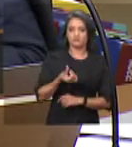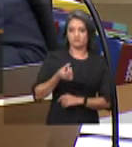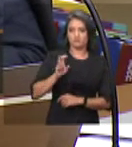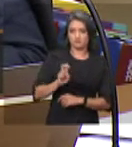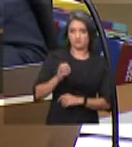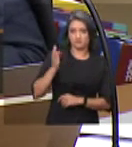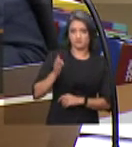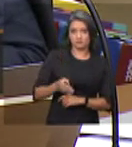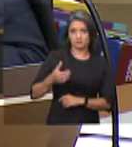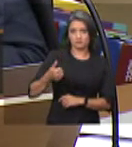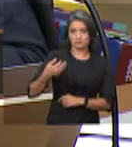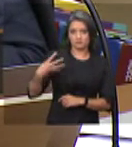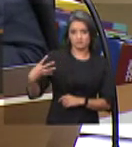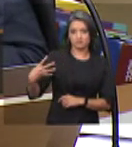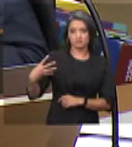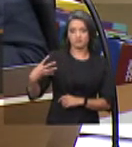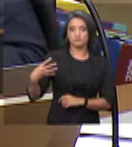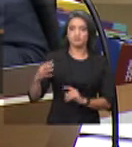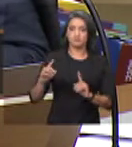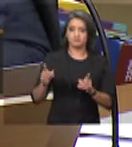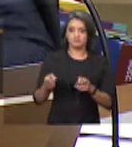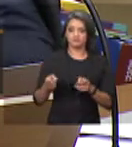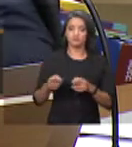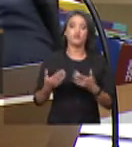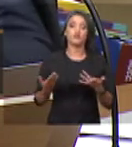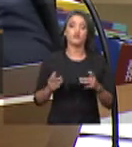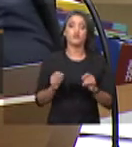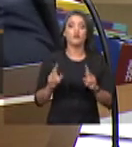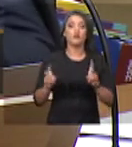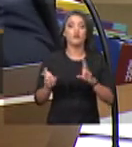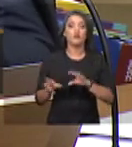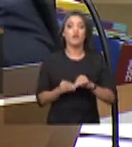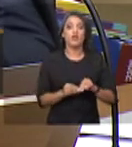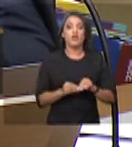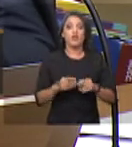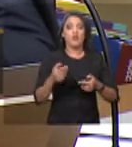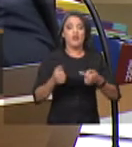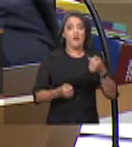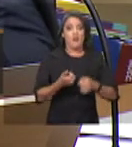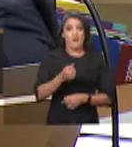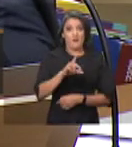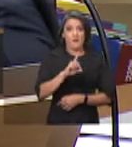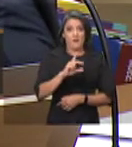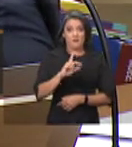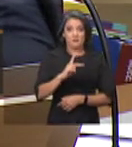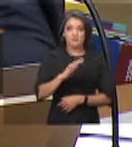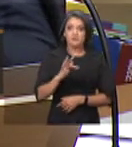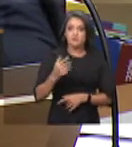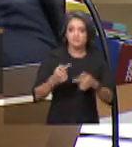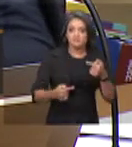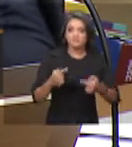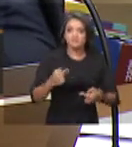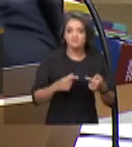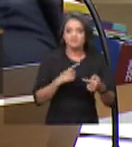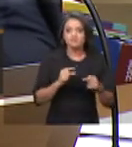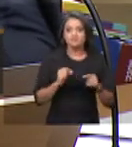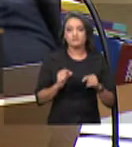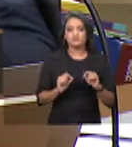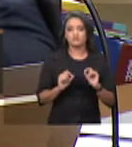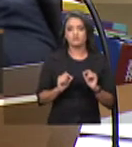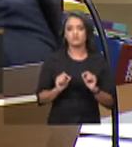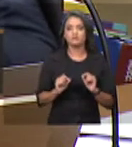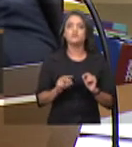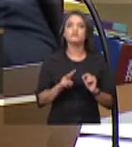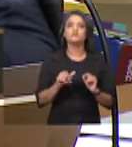2014 Ou seja a discussão na dpf ela certamente